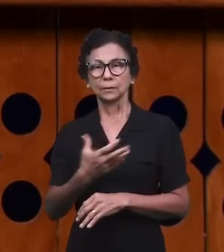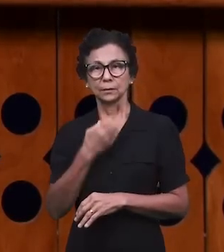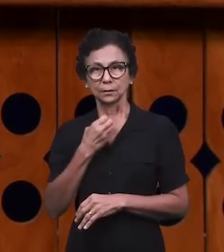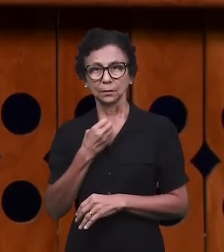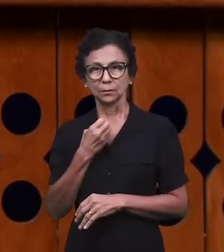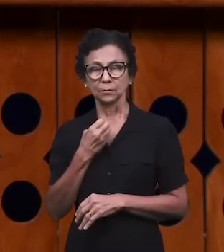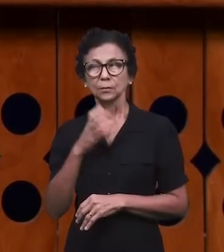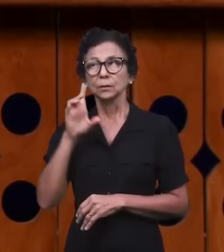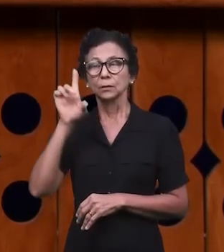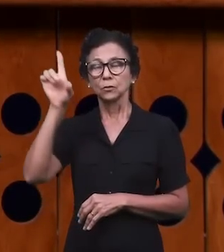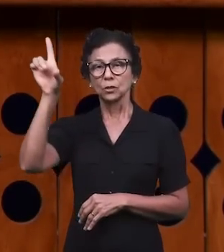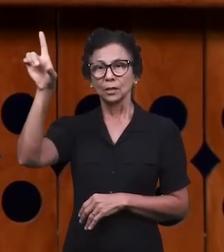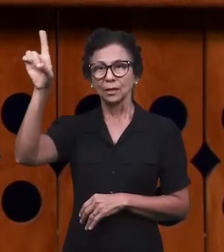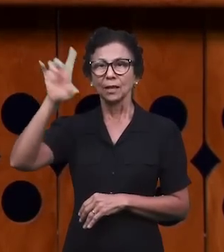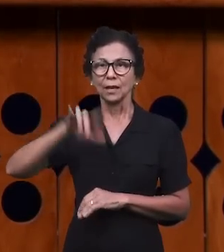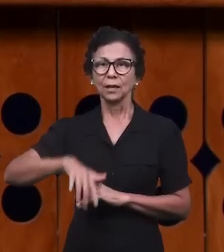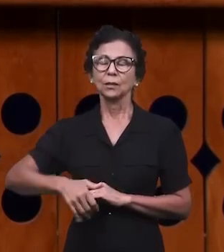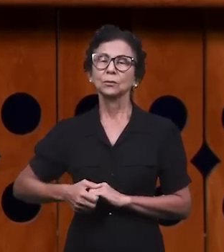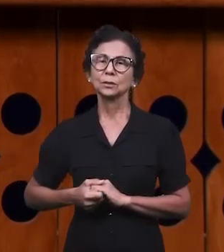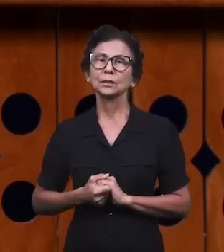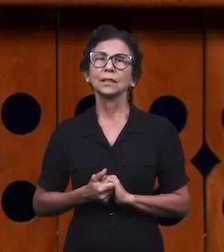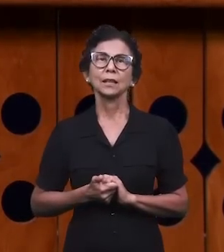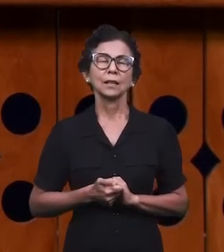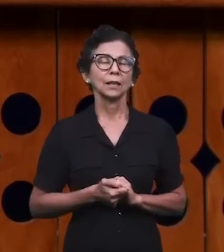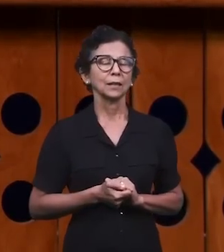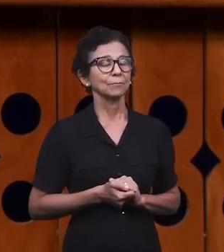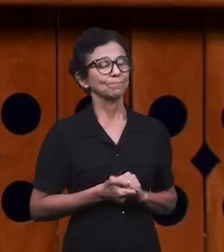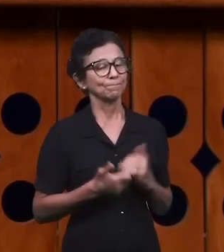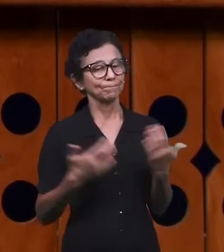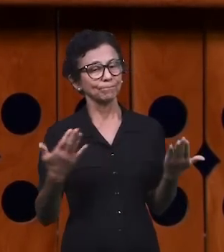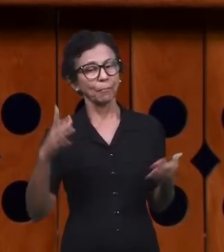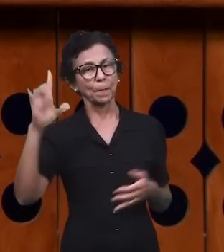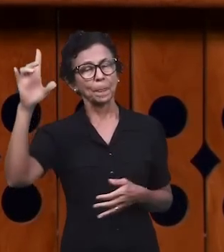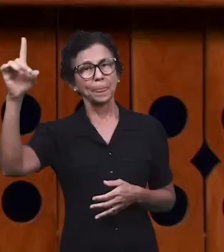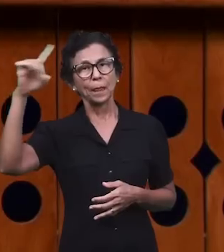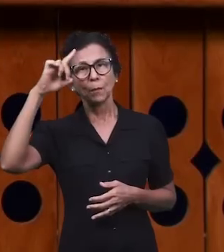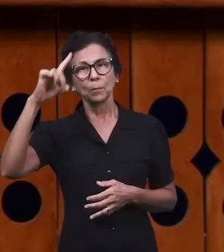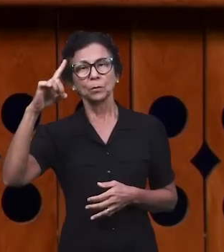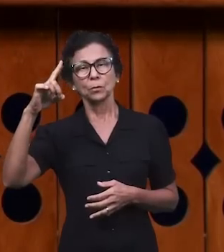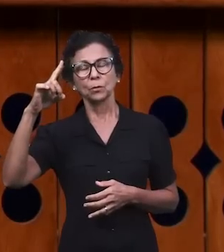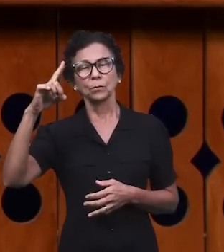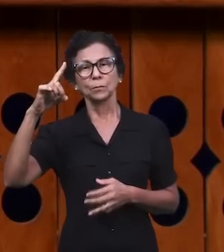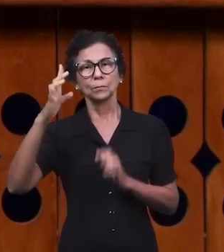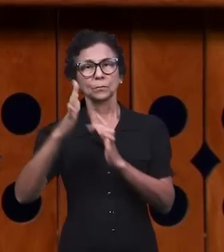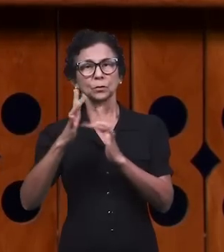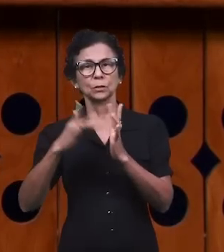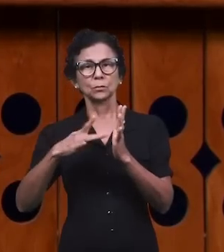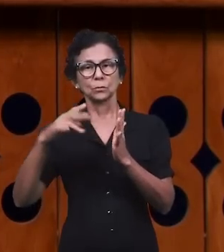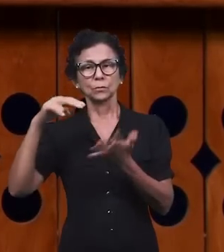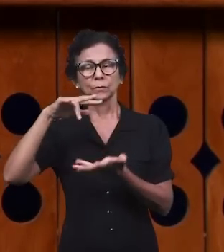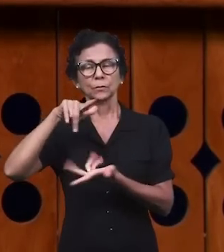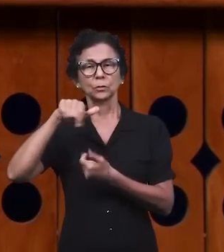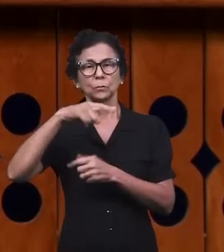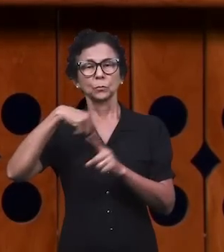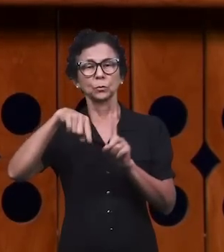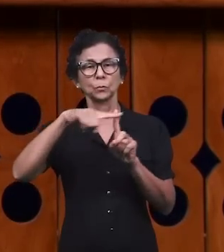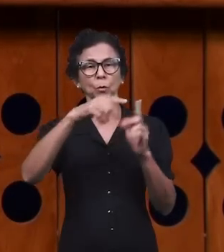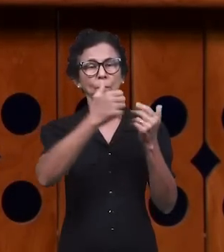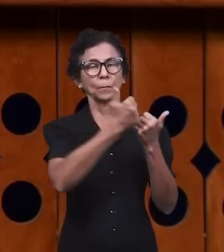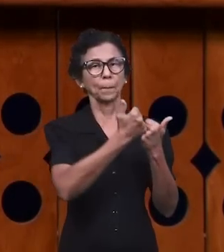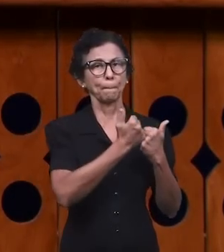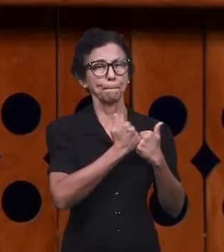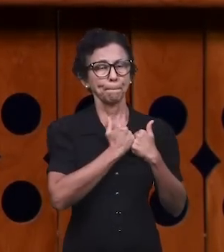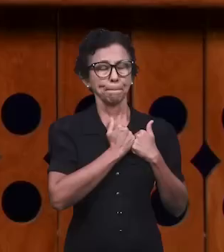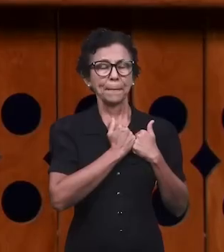foi assim também. Foi Deus que levou Jesus para a cruz do Calvário. Não foi outro. Jesus foi morto pelos